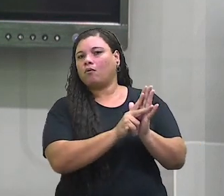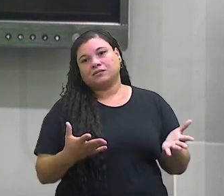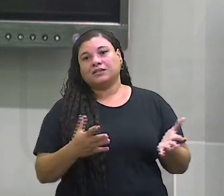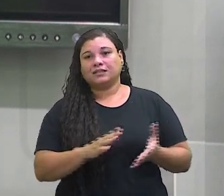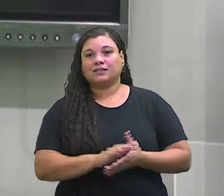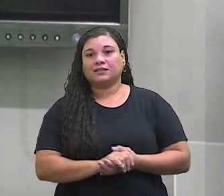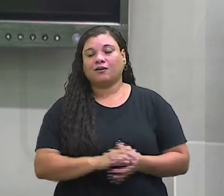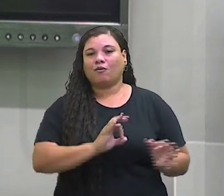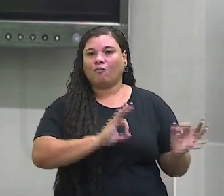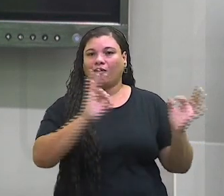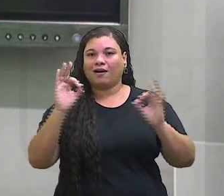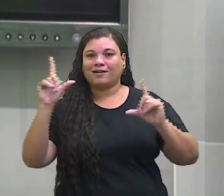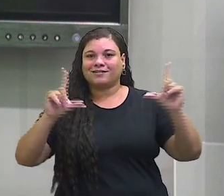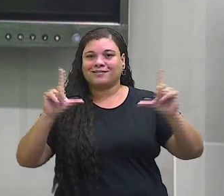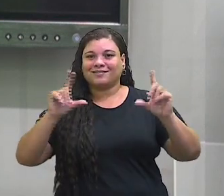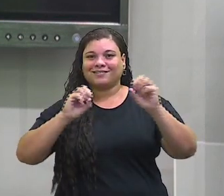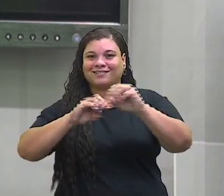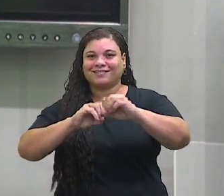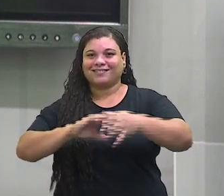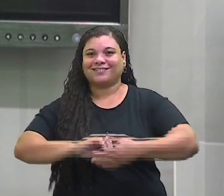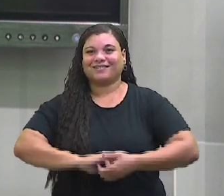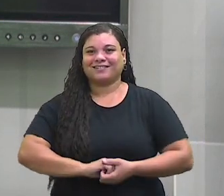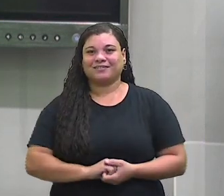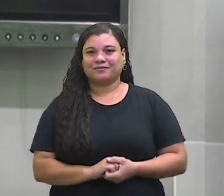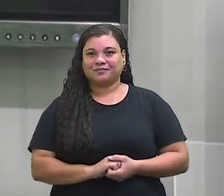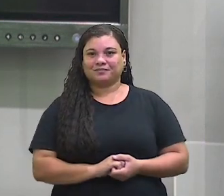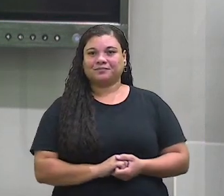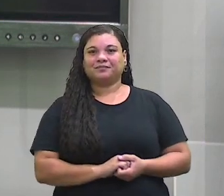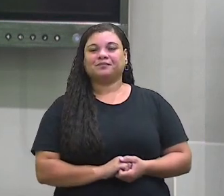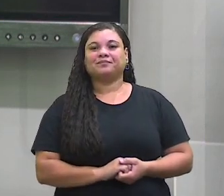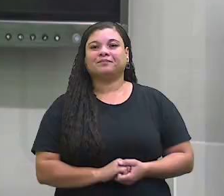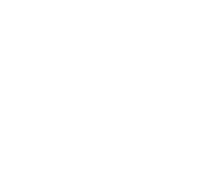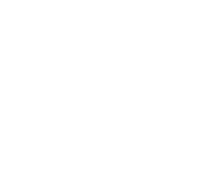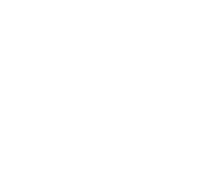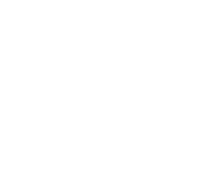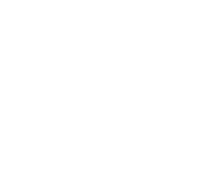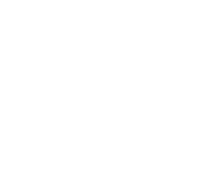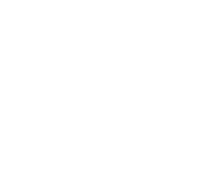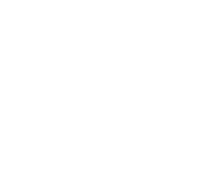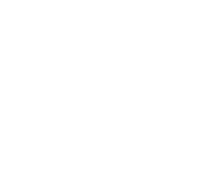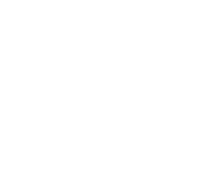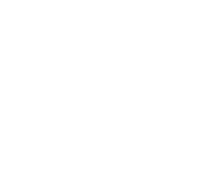também na história. Para mais curiosidades como esta, continue ligados na TV Educação.